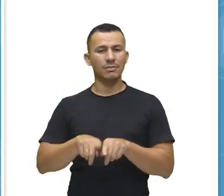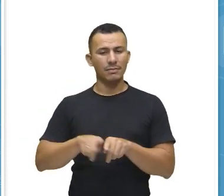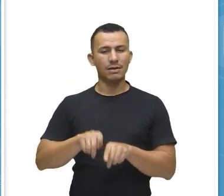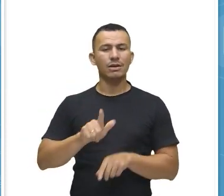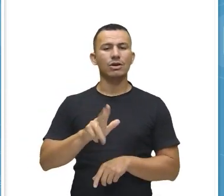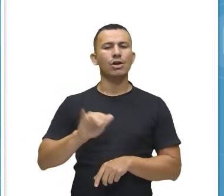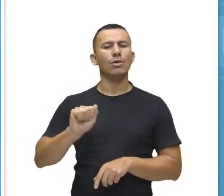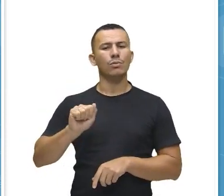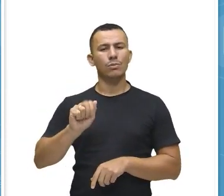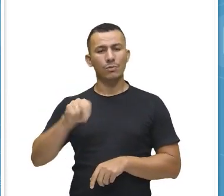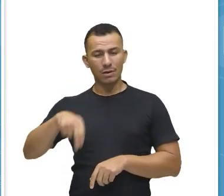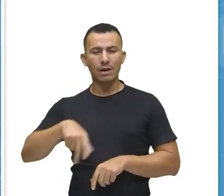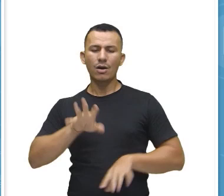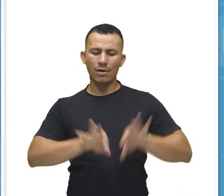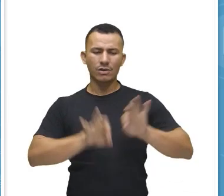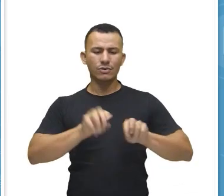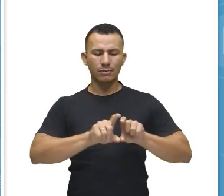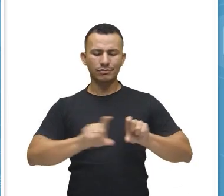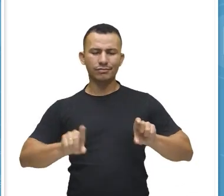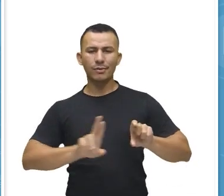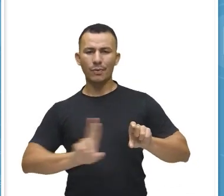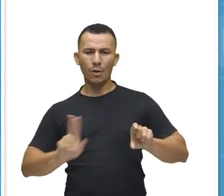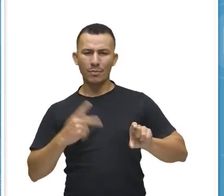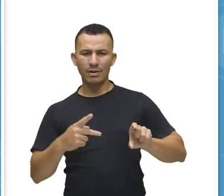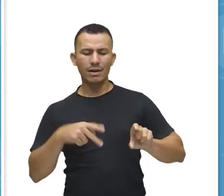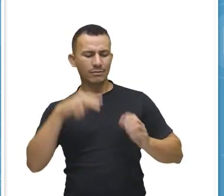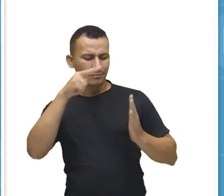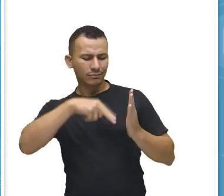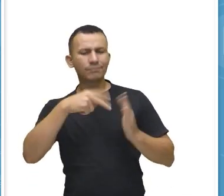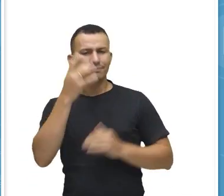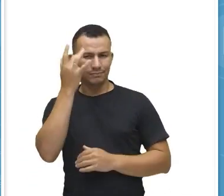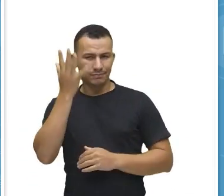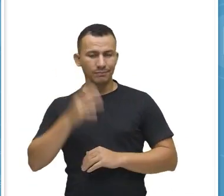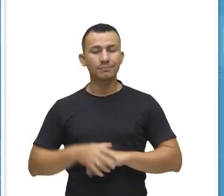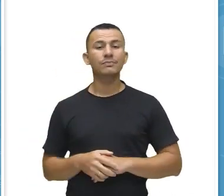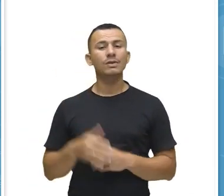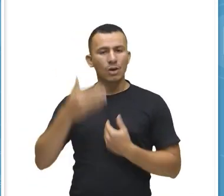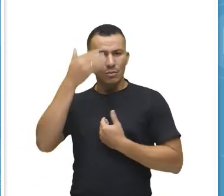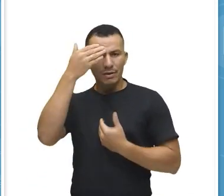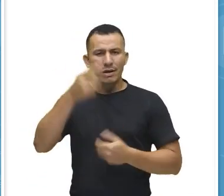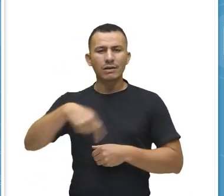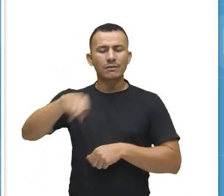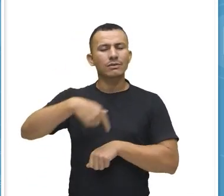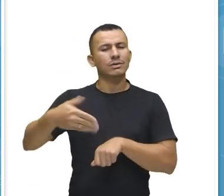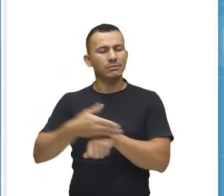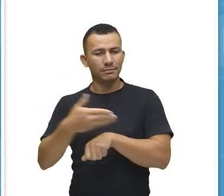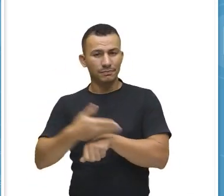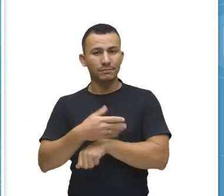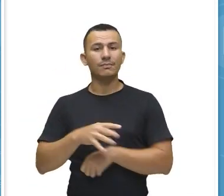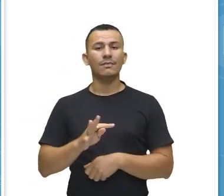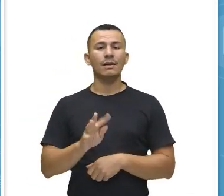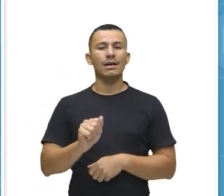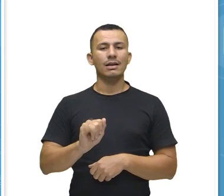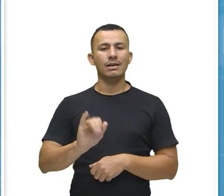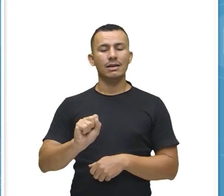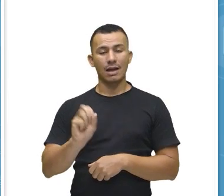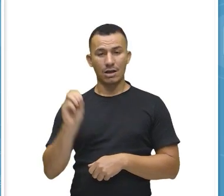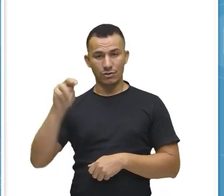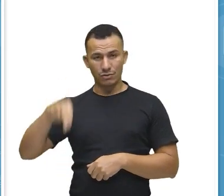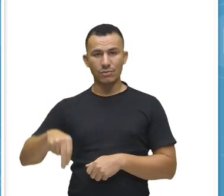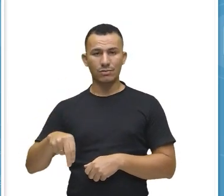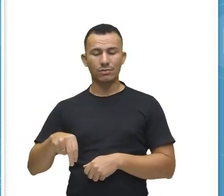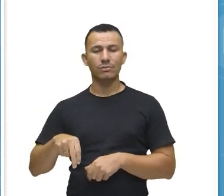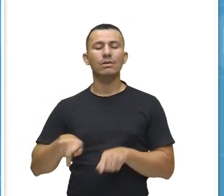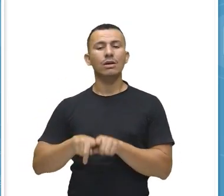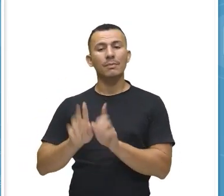fica bem legal para a gente ler. Alisson, letra D também, muito obrigado pela participação. O Tyson, olha que bacana, nossa equipe de